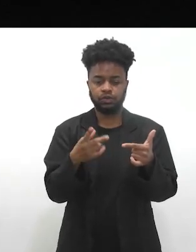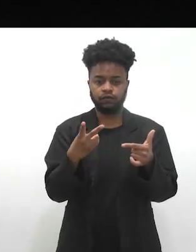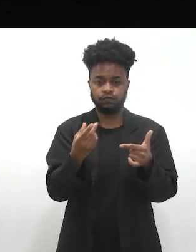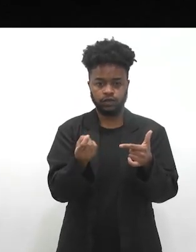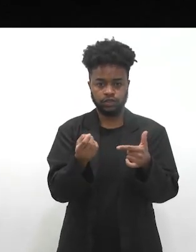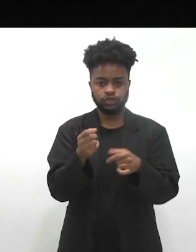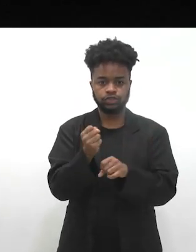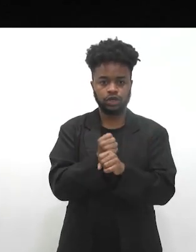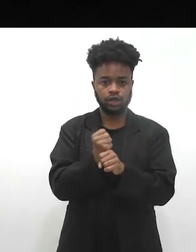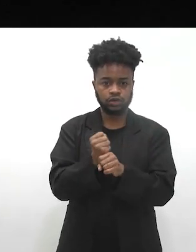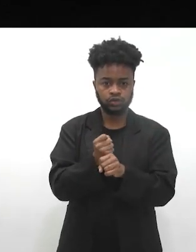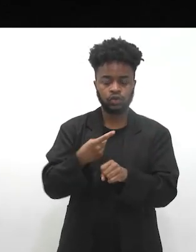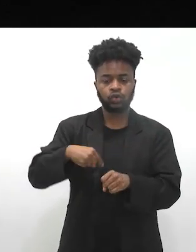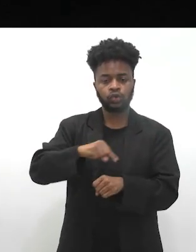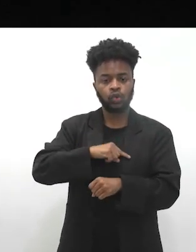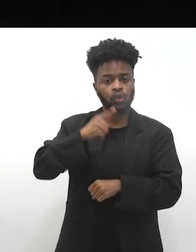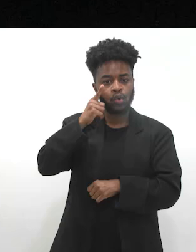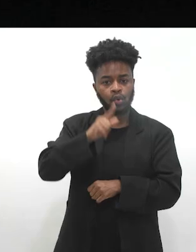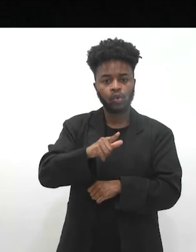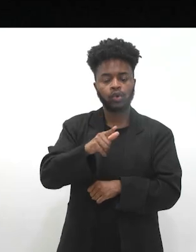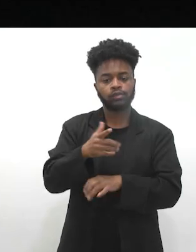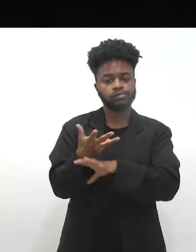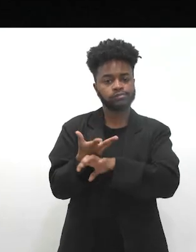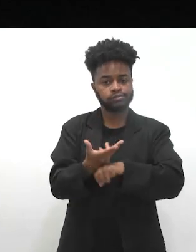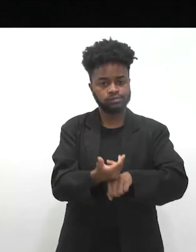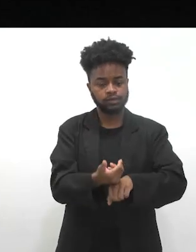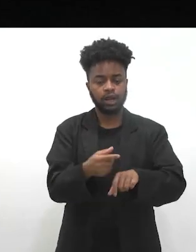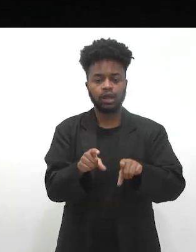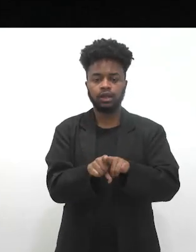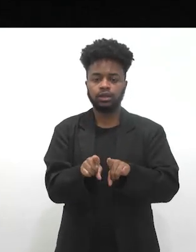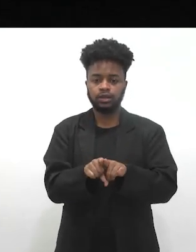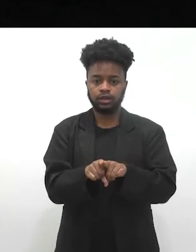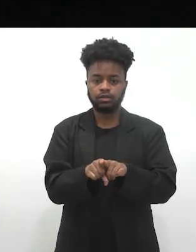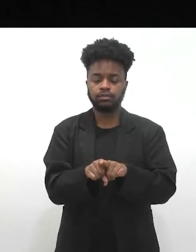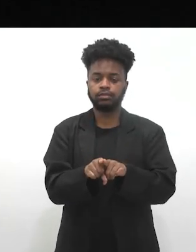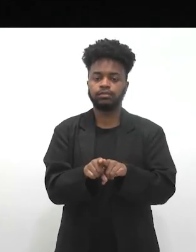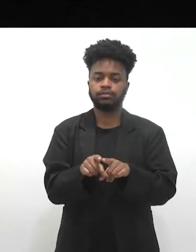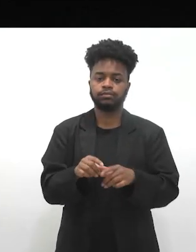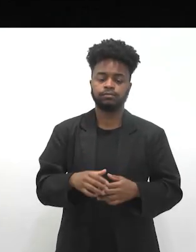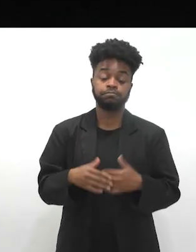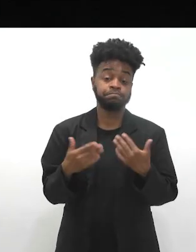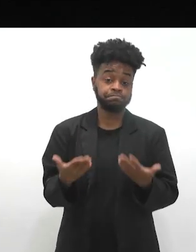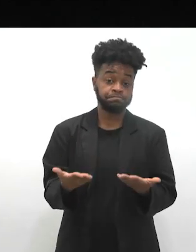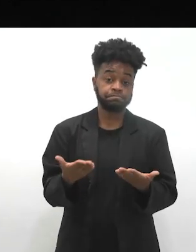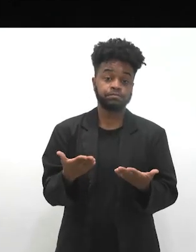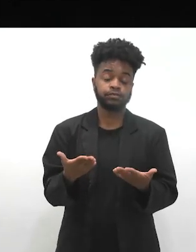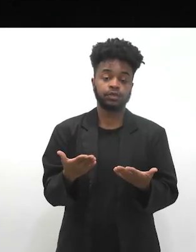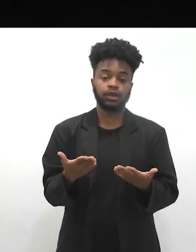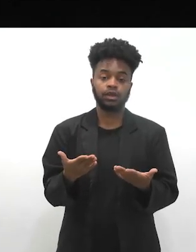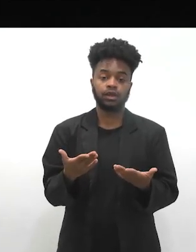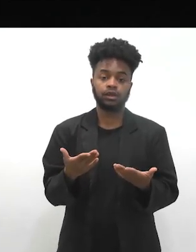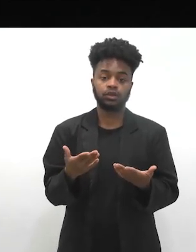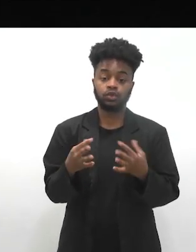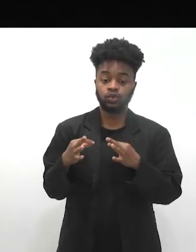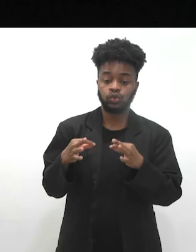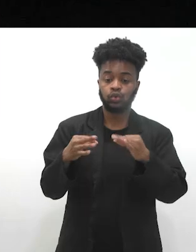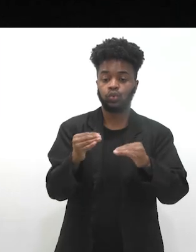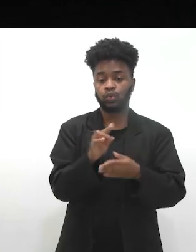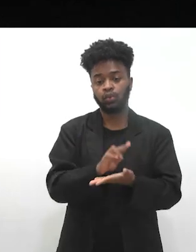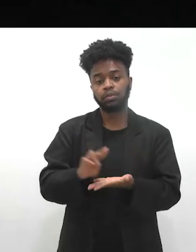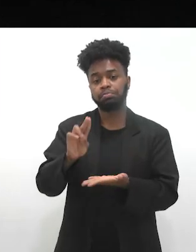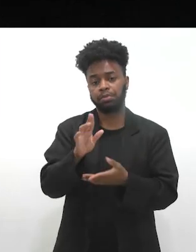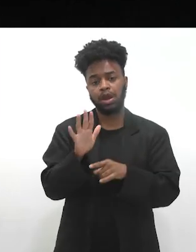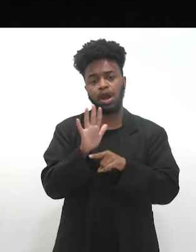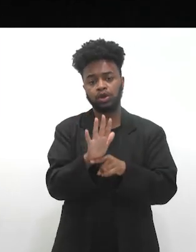menos umas 2 décadas que a gente se tornou multidisciplinar, bastante multidisciplinar. Então, nós temos todas